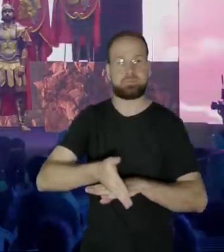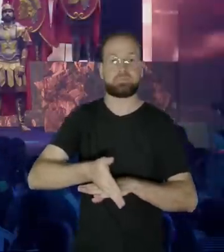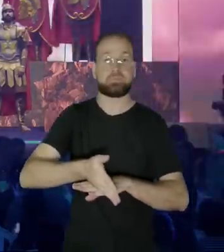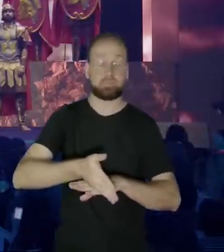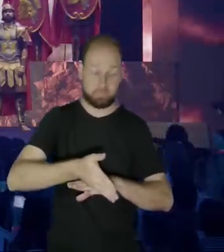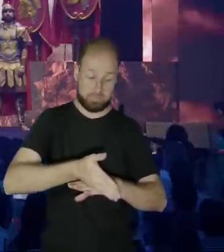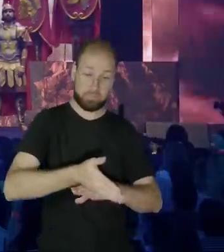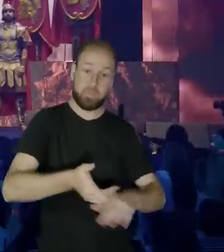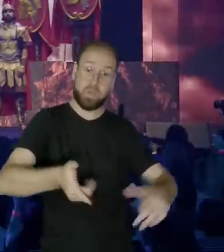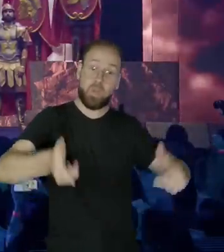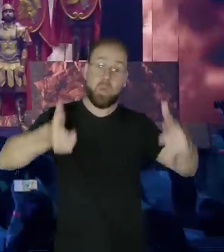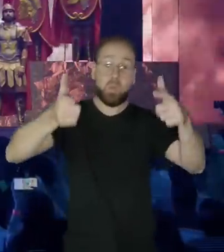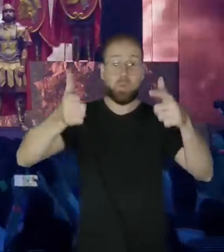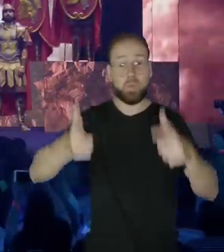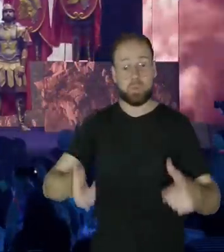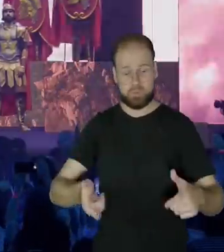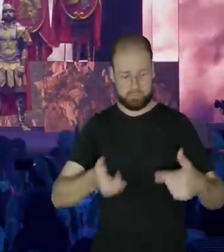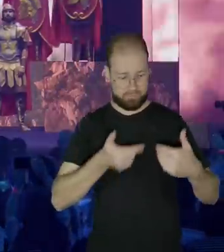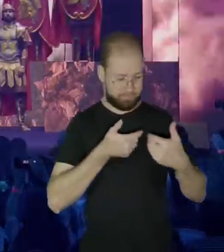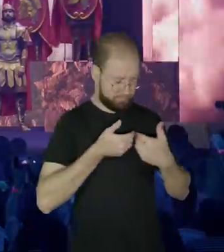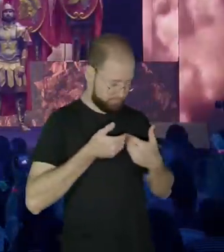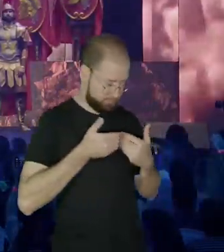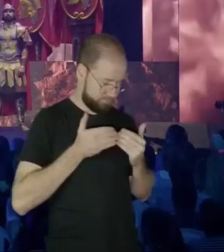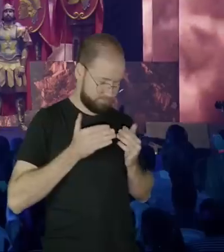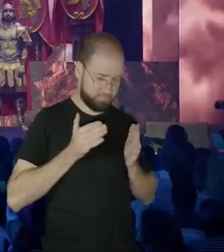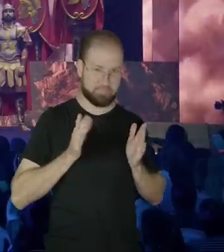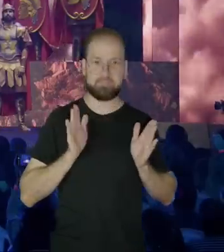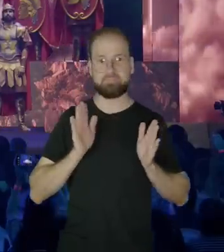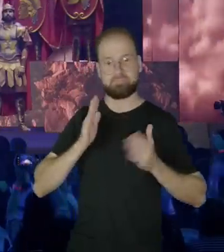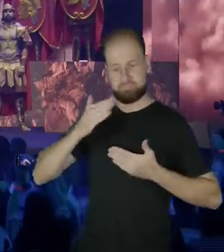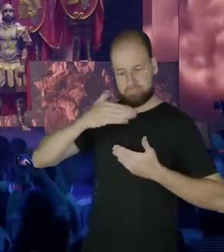na brecha do teu peito,